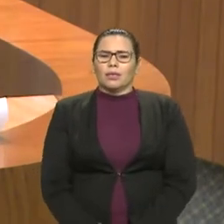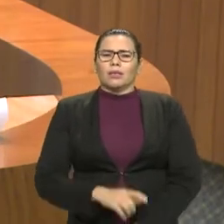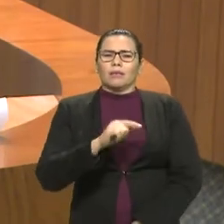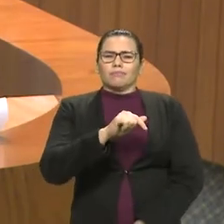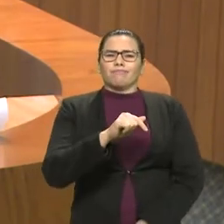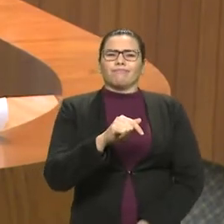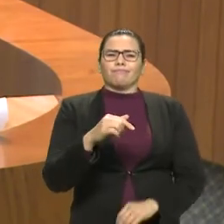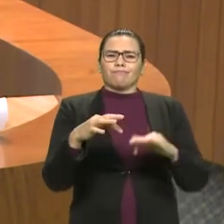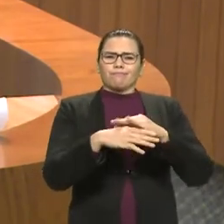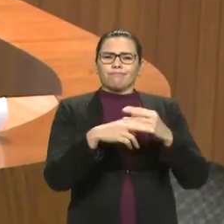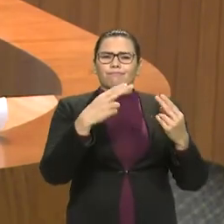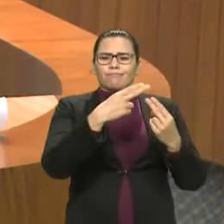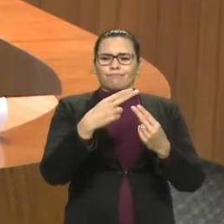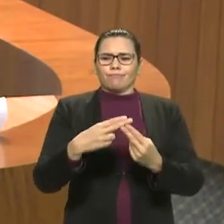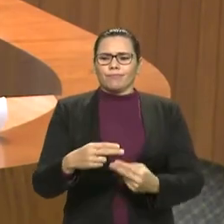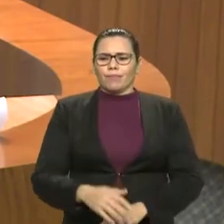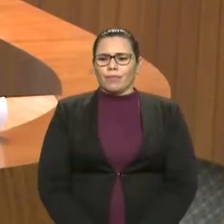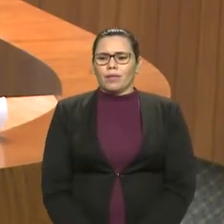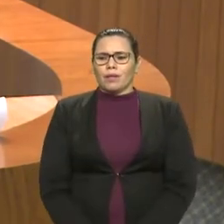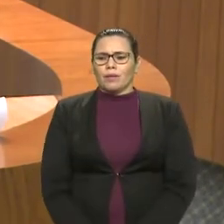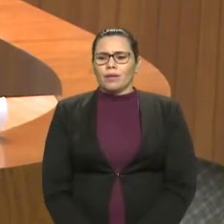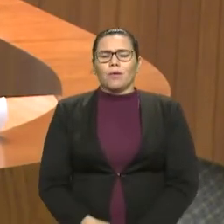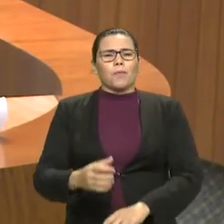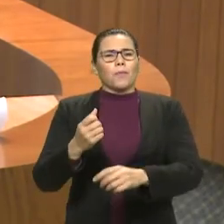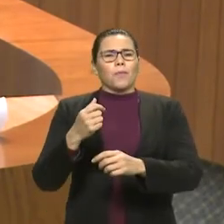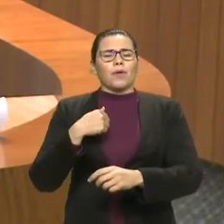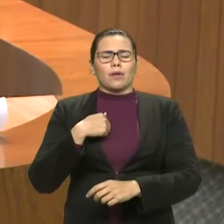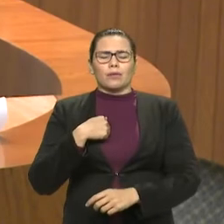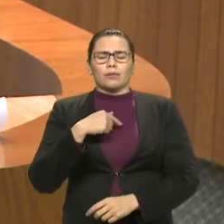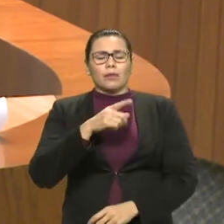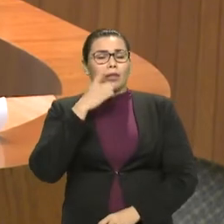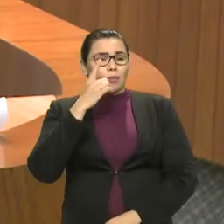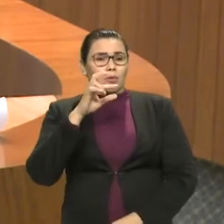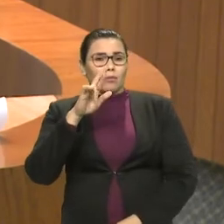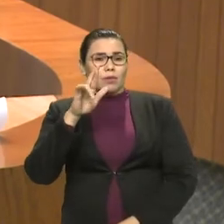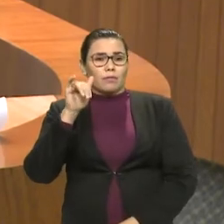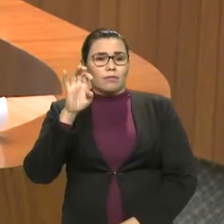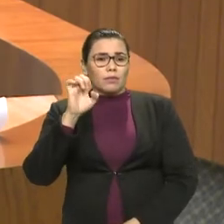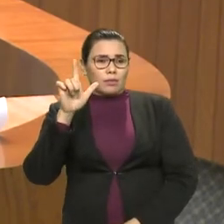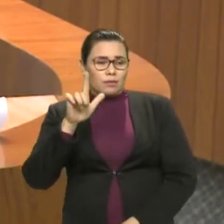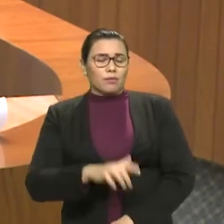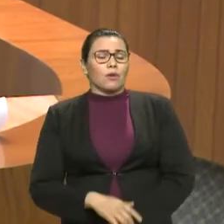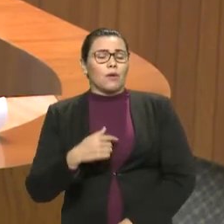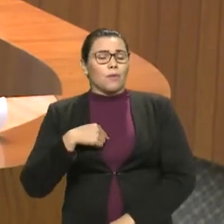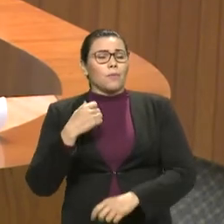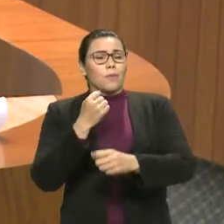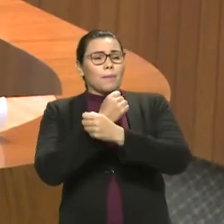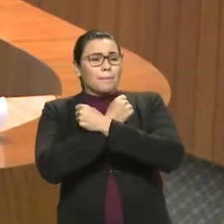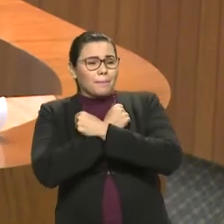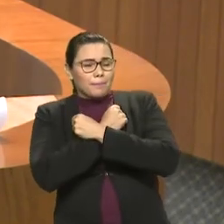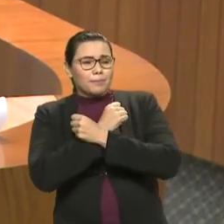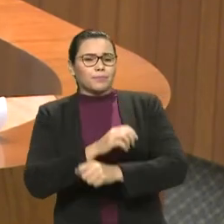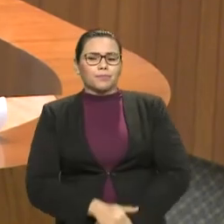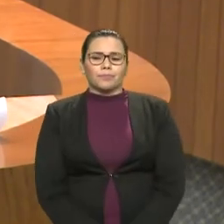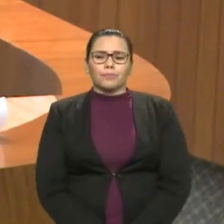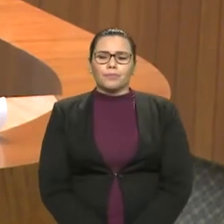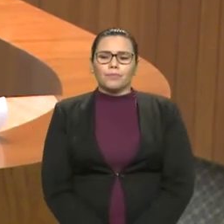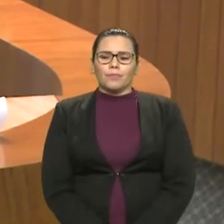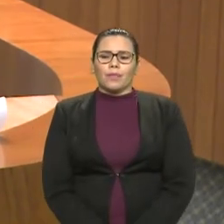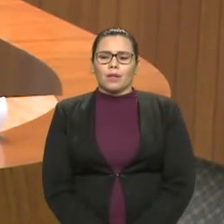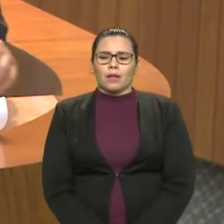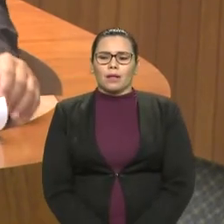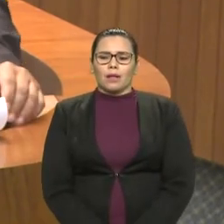já deputado eu quero mandar um abraço no meu amigo galo grande radialista e o lutador o radialista onde que o